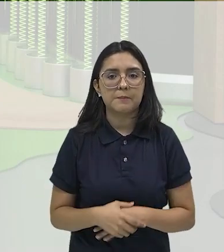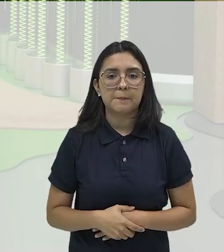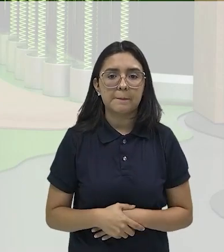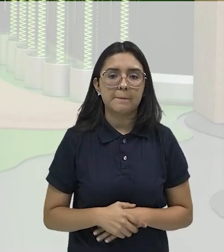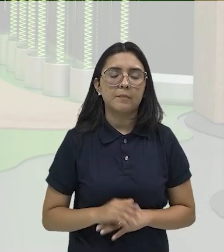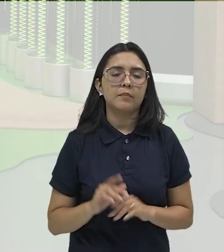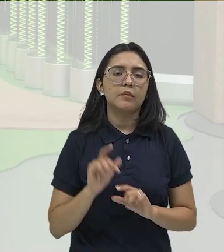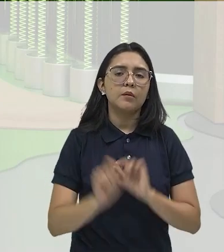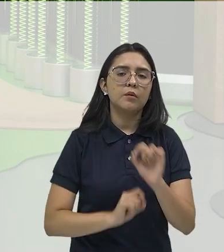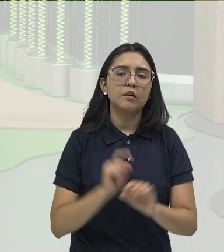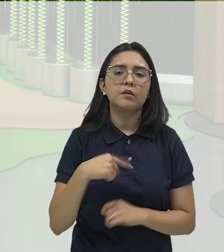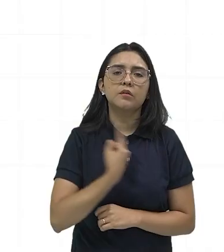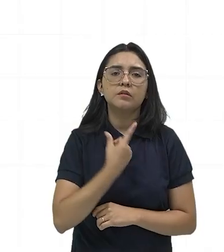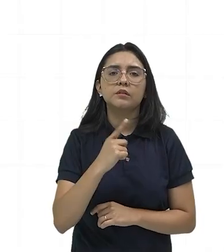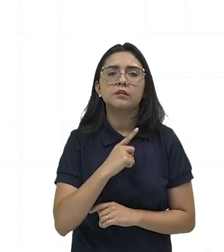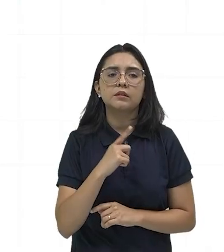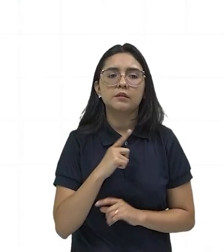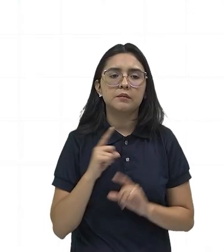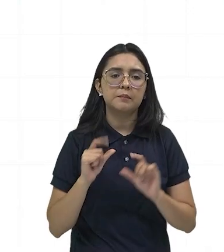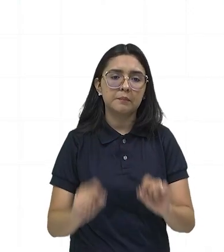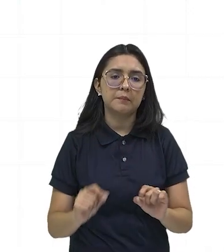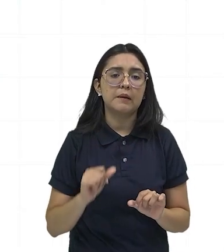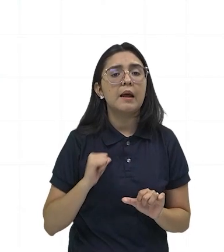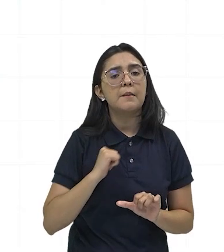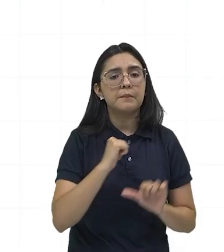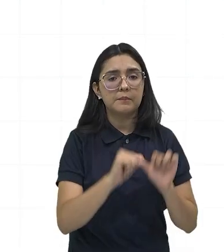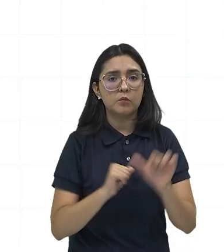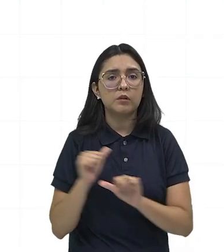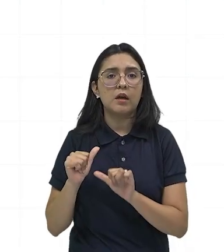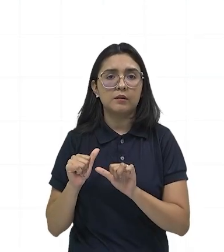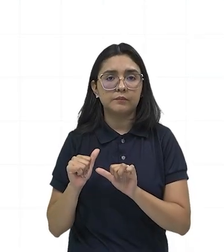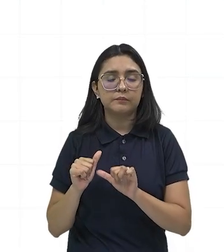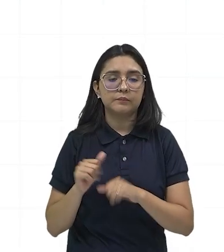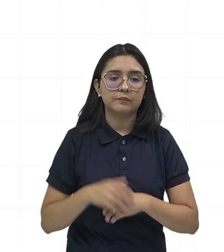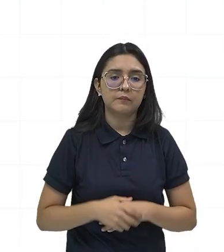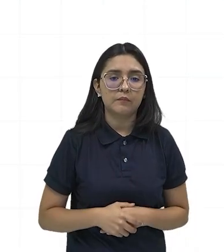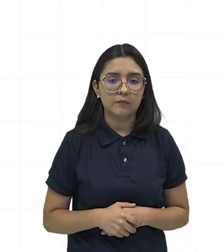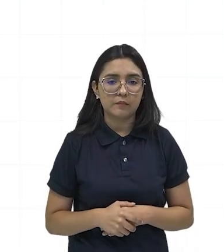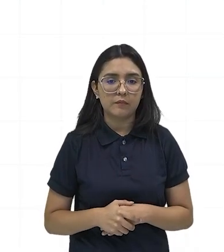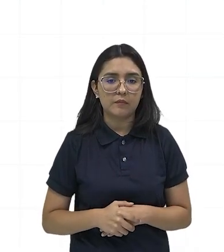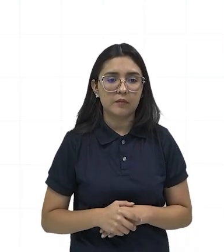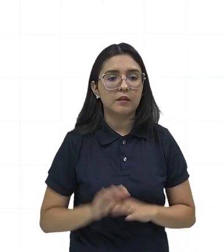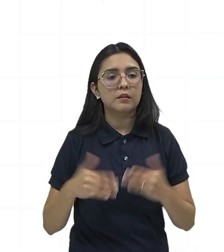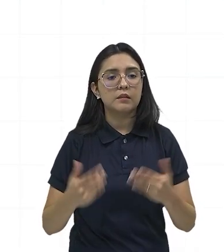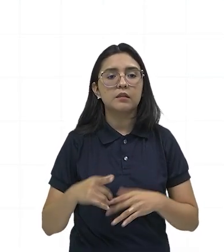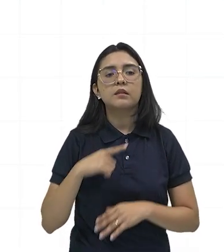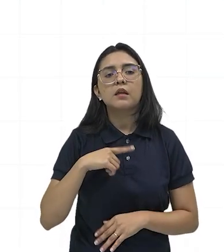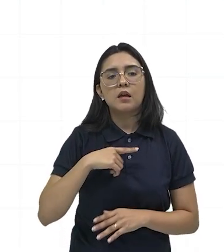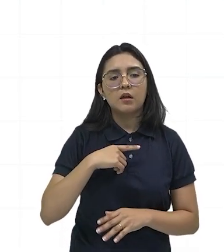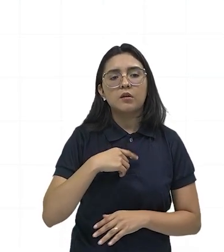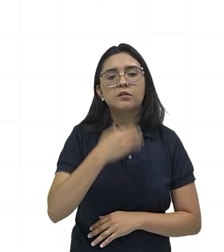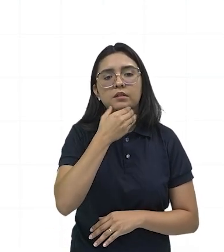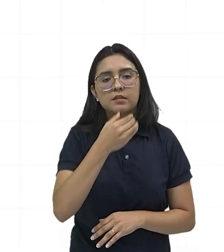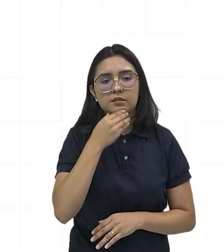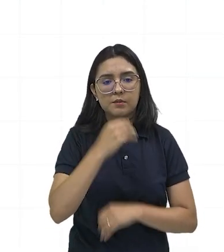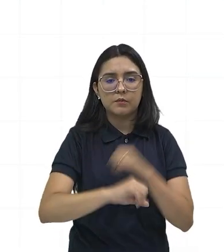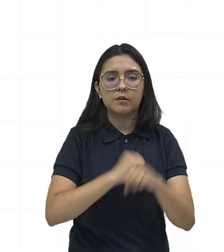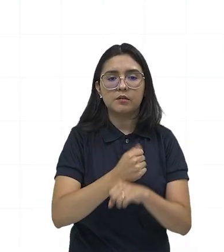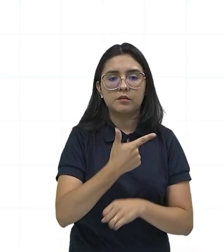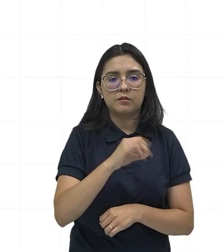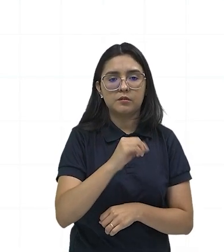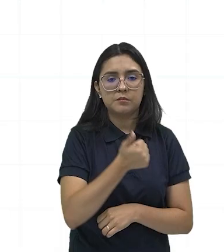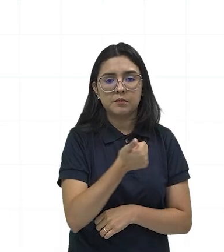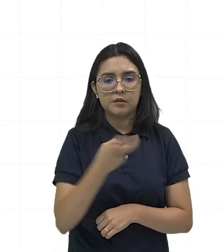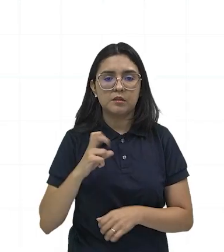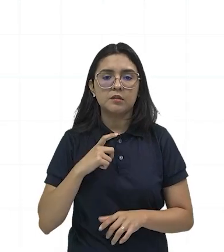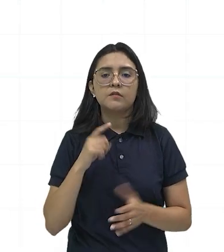o que a gente tem para atenuar essas mudanças? Então, em dezembro de 2015, foi assinado o Acordo de